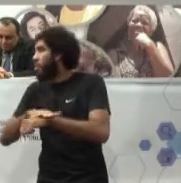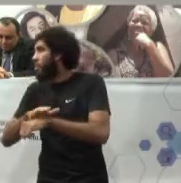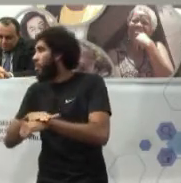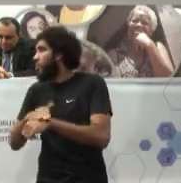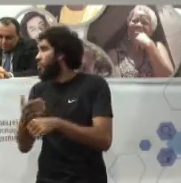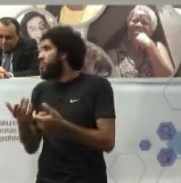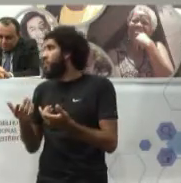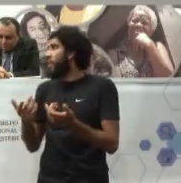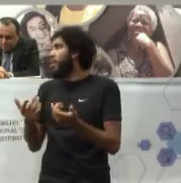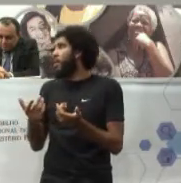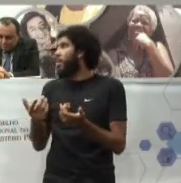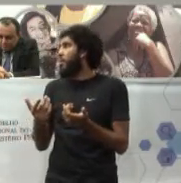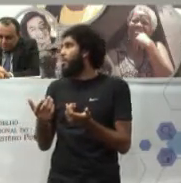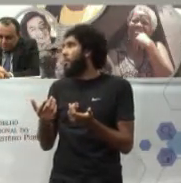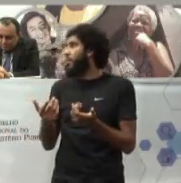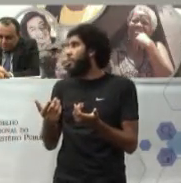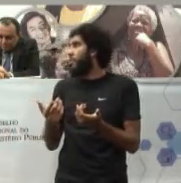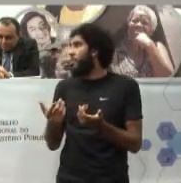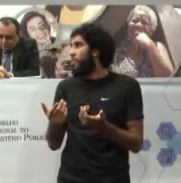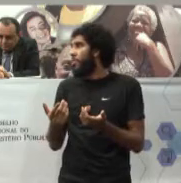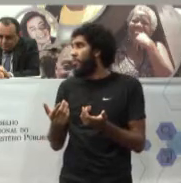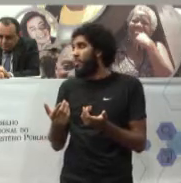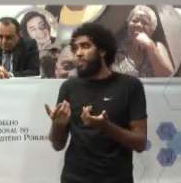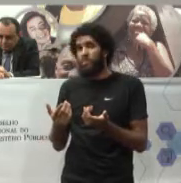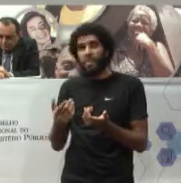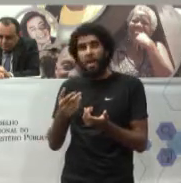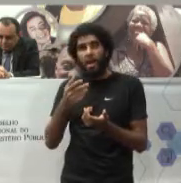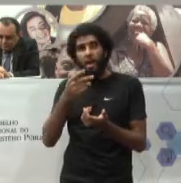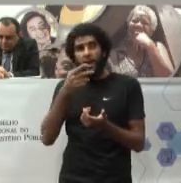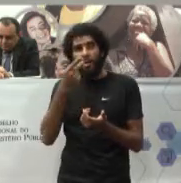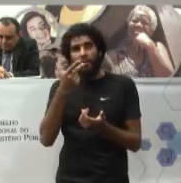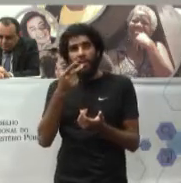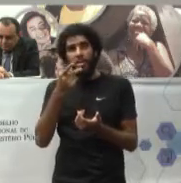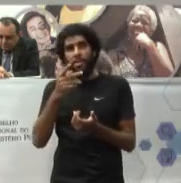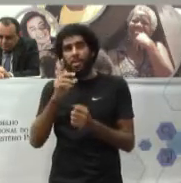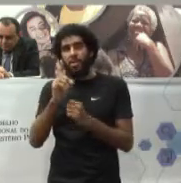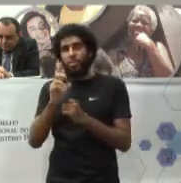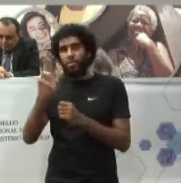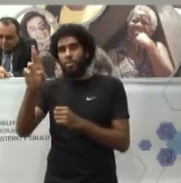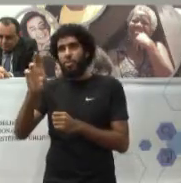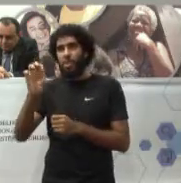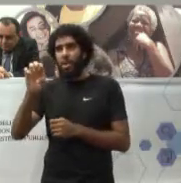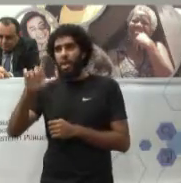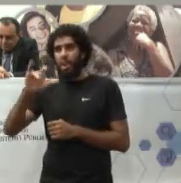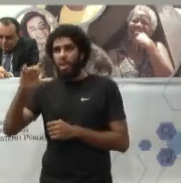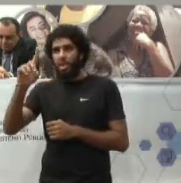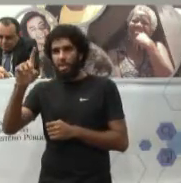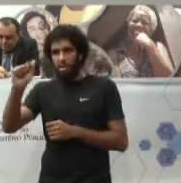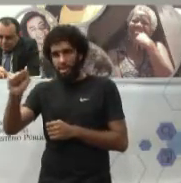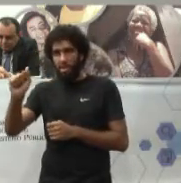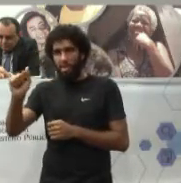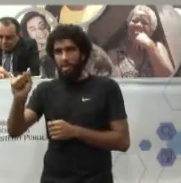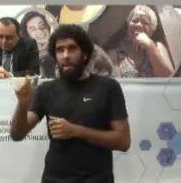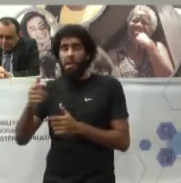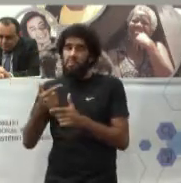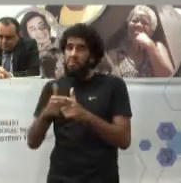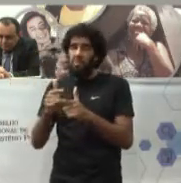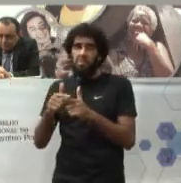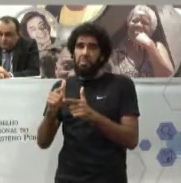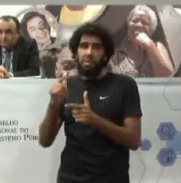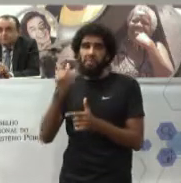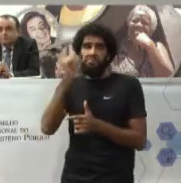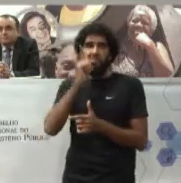e e memorável a fala da doutora l daqui a respeito desse problema que não foi resolvido até